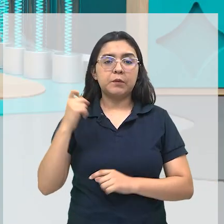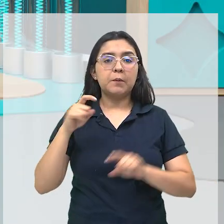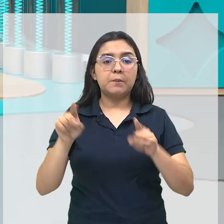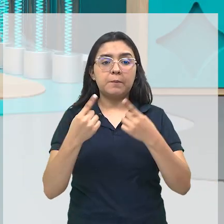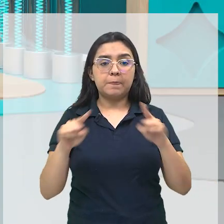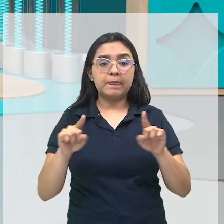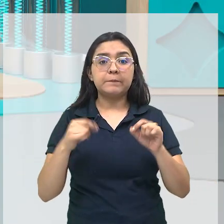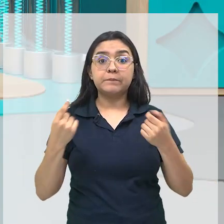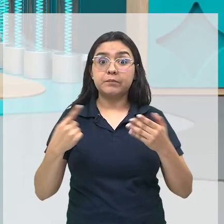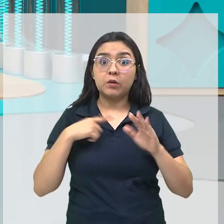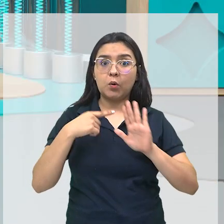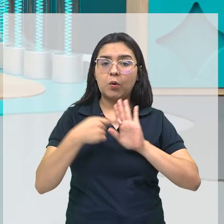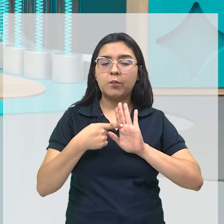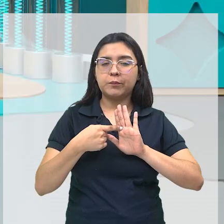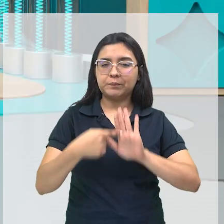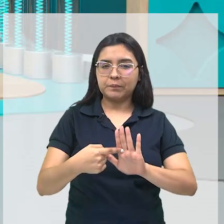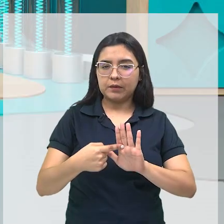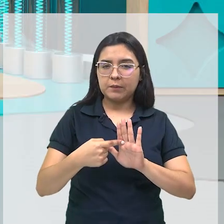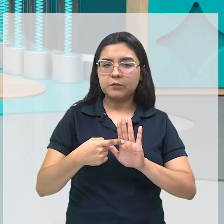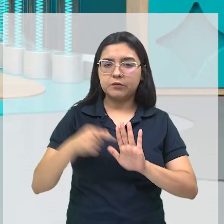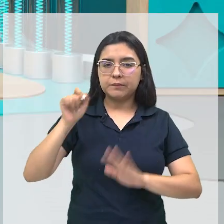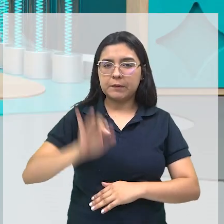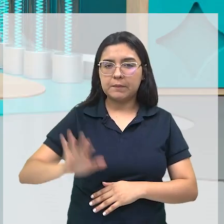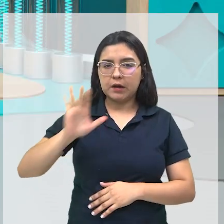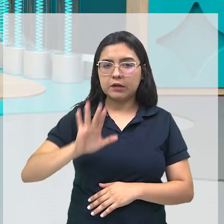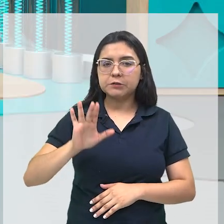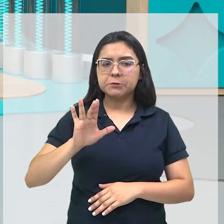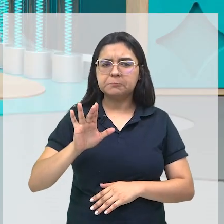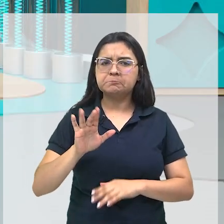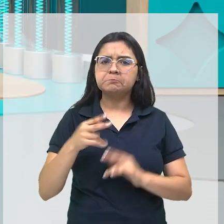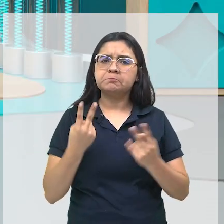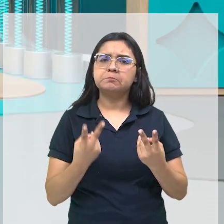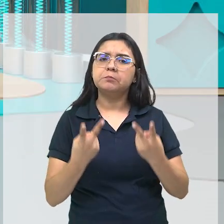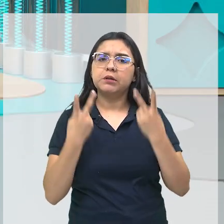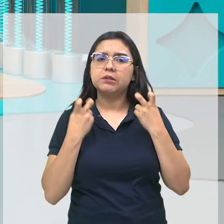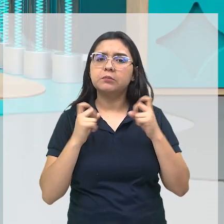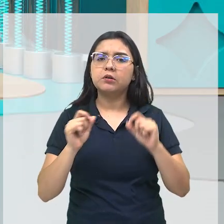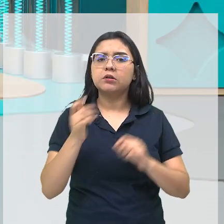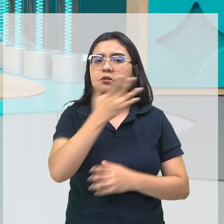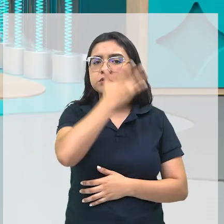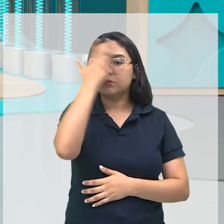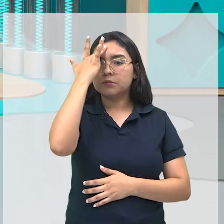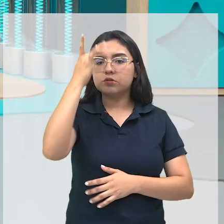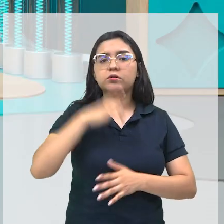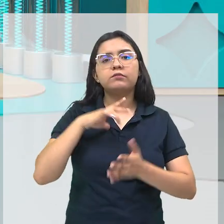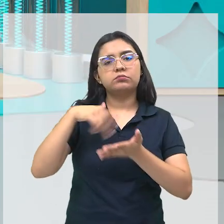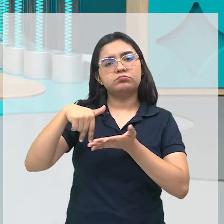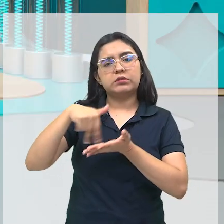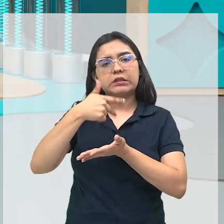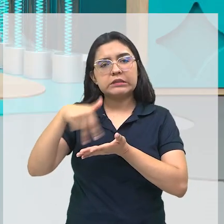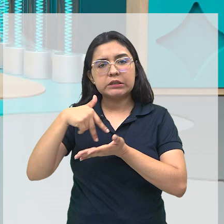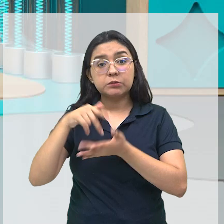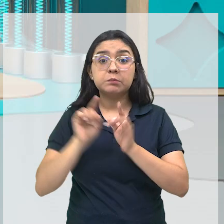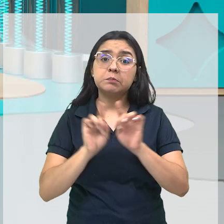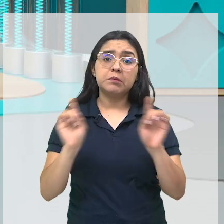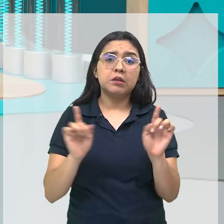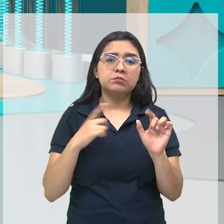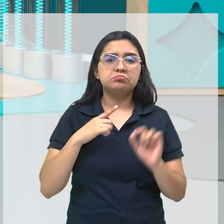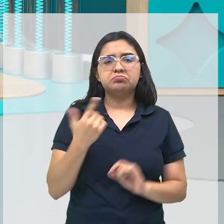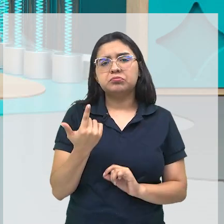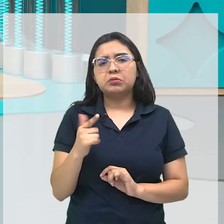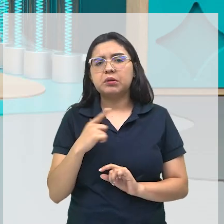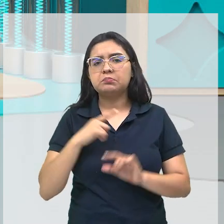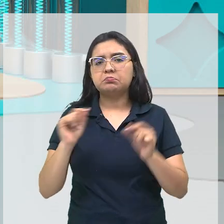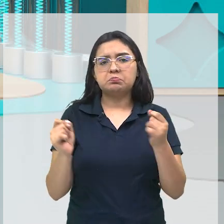as imagens estáticas mostraram para a gente percebe que ali as pessoas estavam dançando, embora não haja